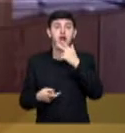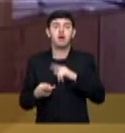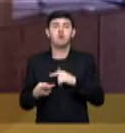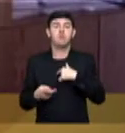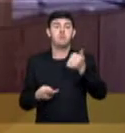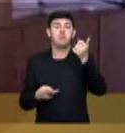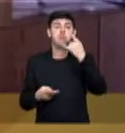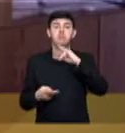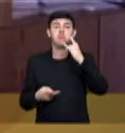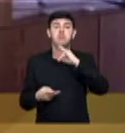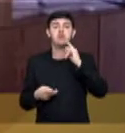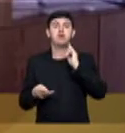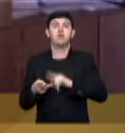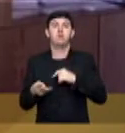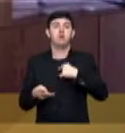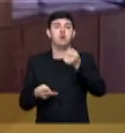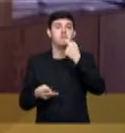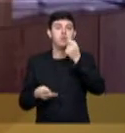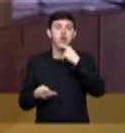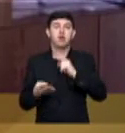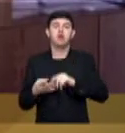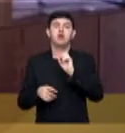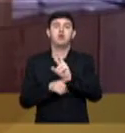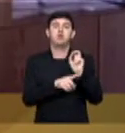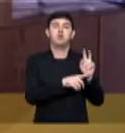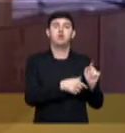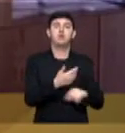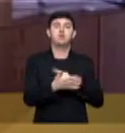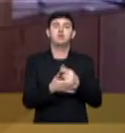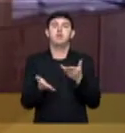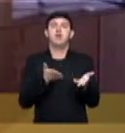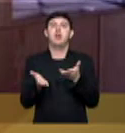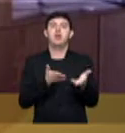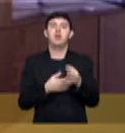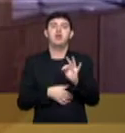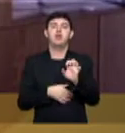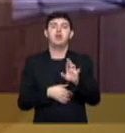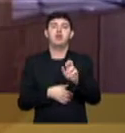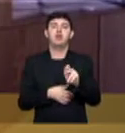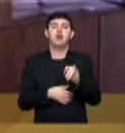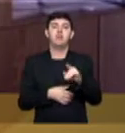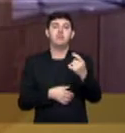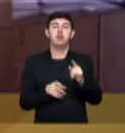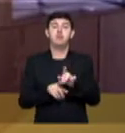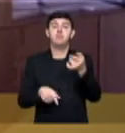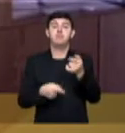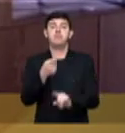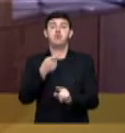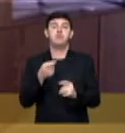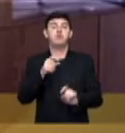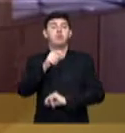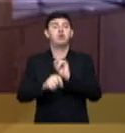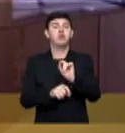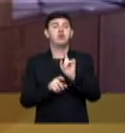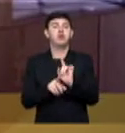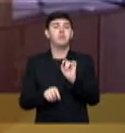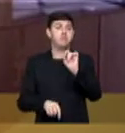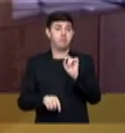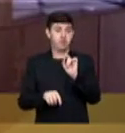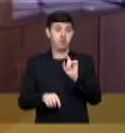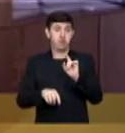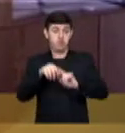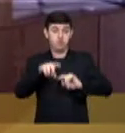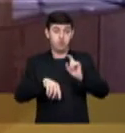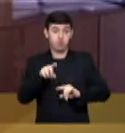agrotóxicos, medicamentos e terapias. A lei ora impugnada proibiu a propaganda comercial de produtos não elencados nessas hipóteses